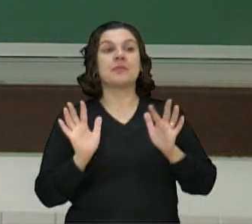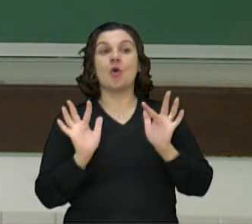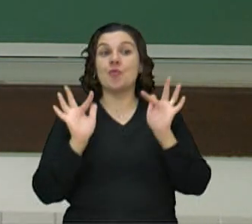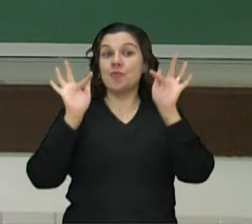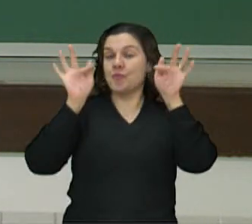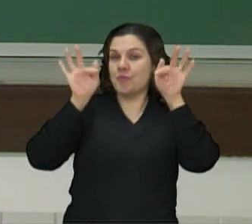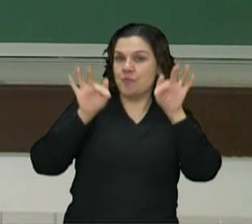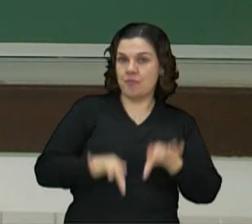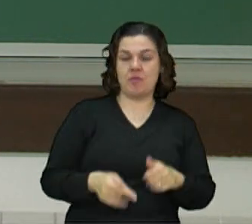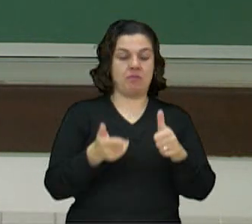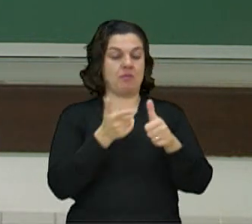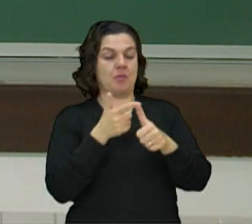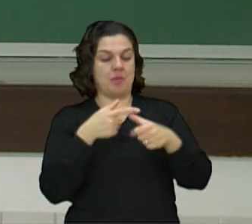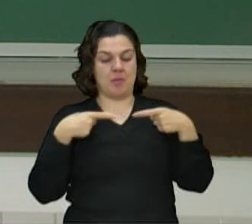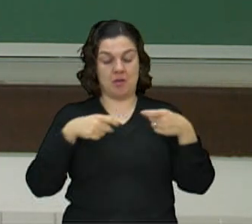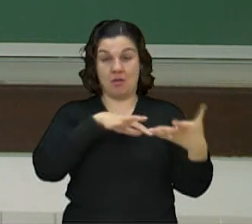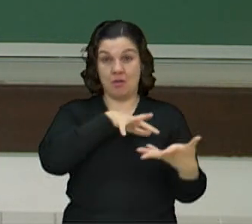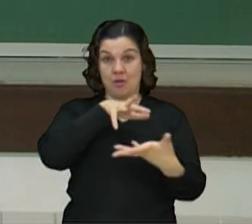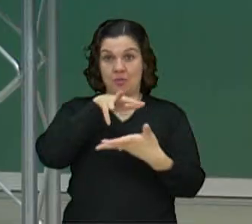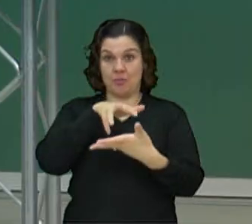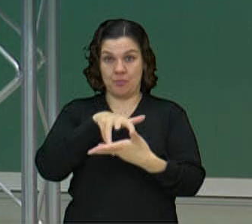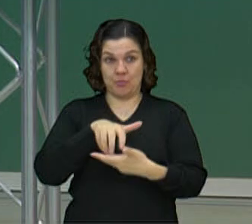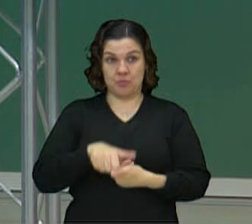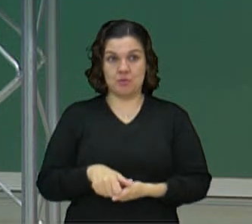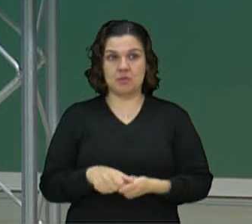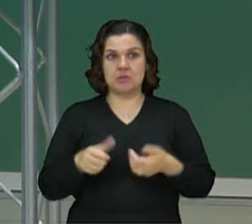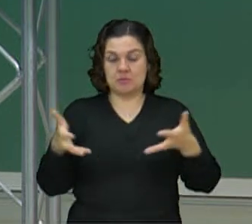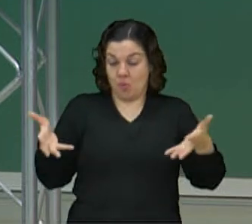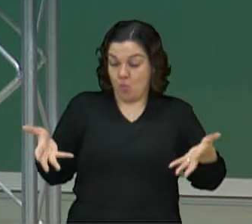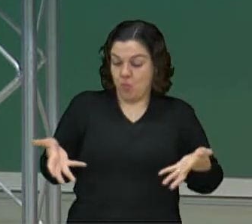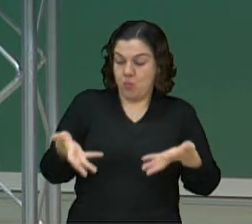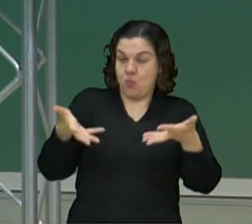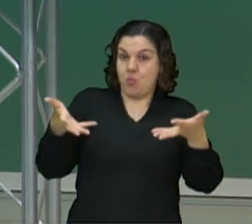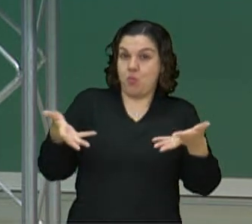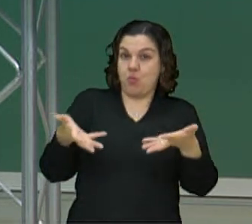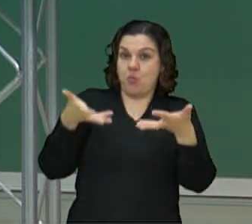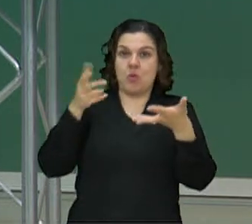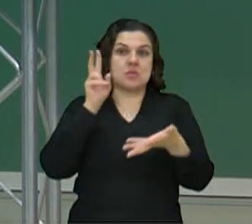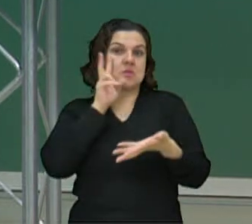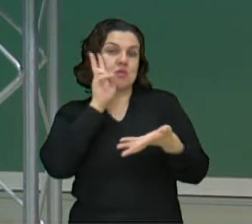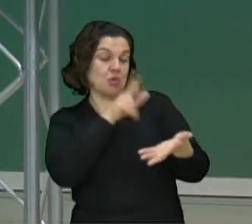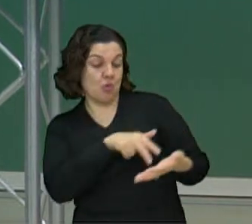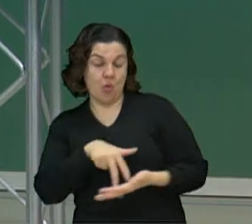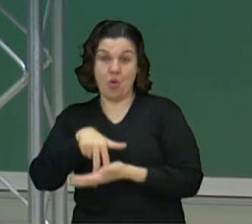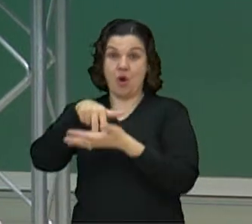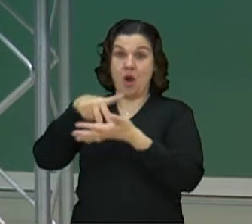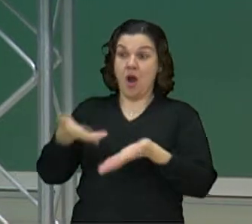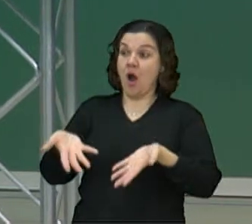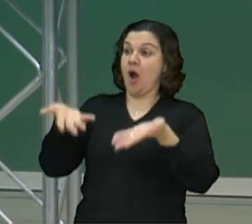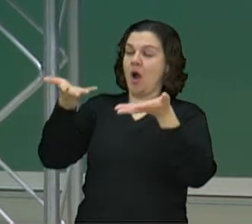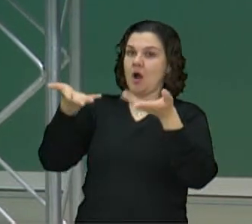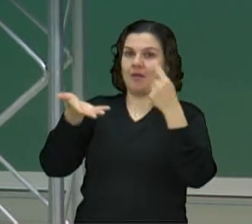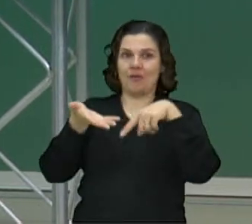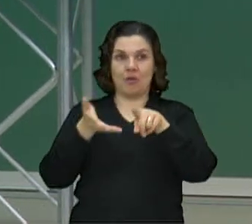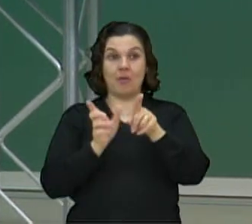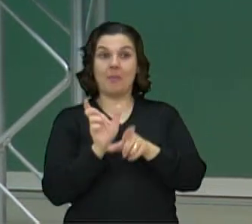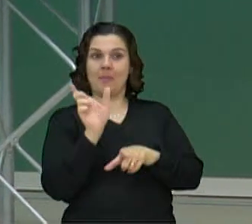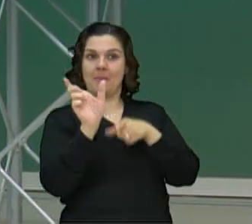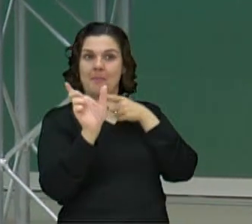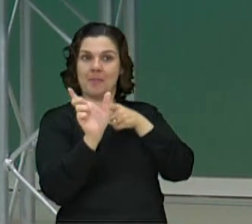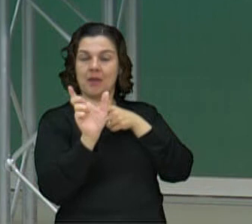depois do fim da Primeira Guerra Mundial, nós temos a ascensão dos Estados Unidos. Vocabulário para